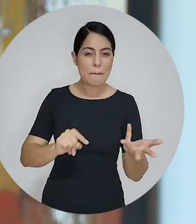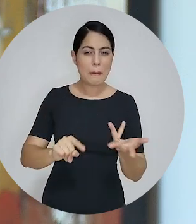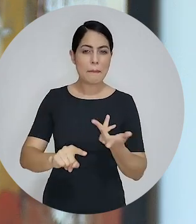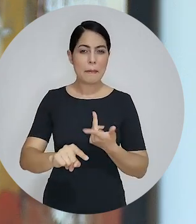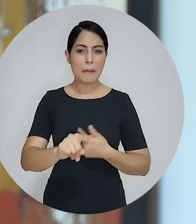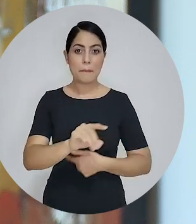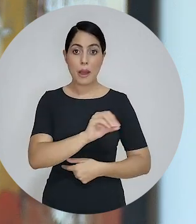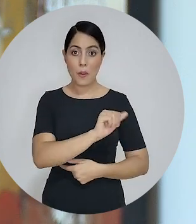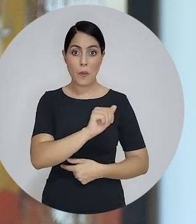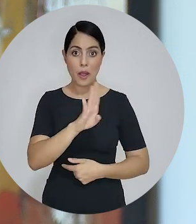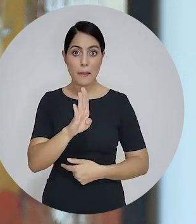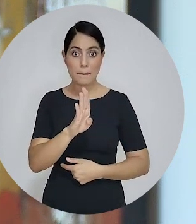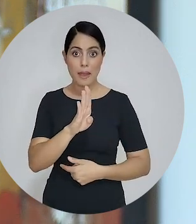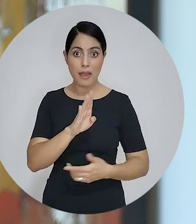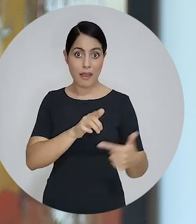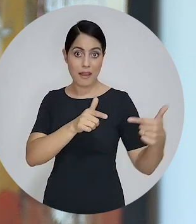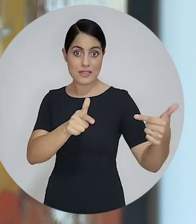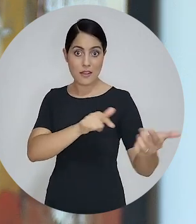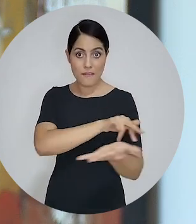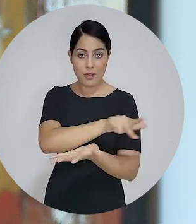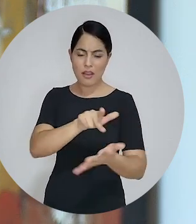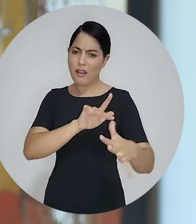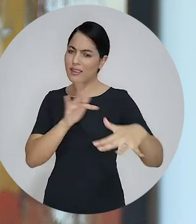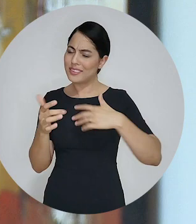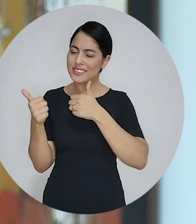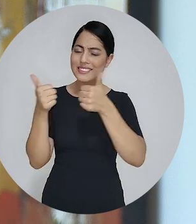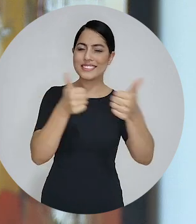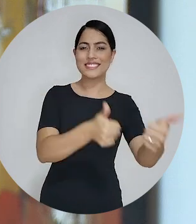tudo que a OAB vem fazendo, não deixe de seguir